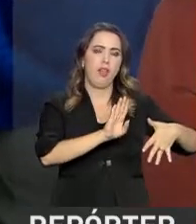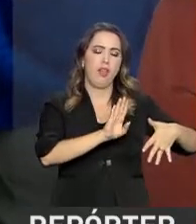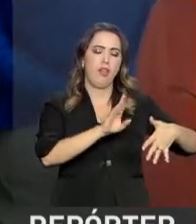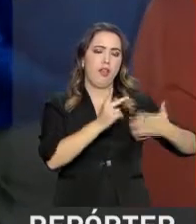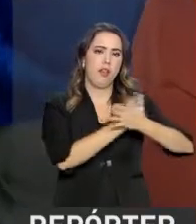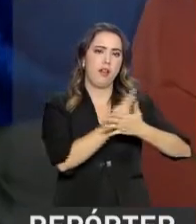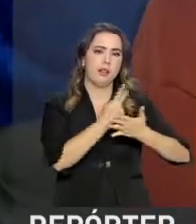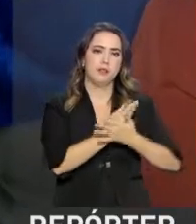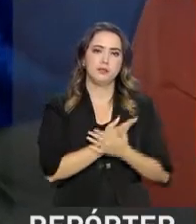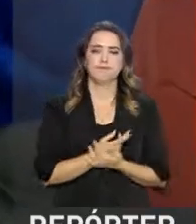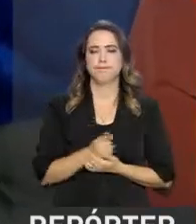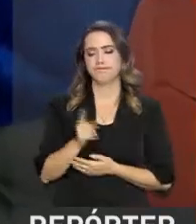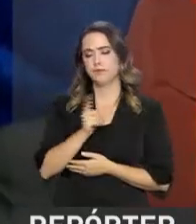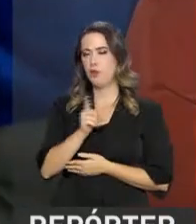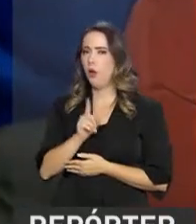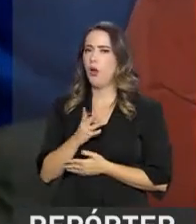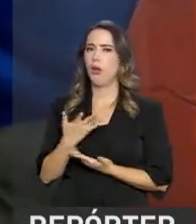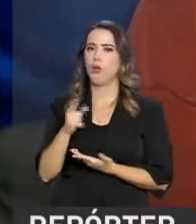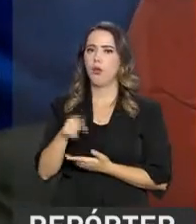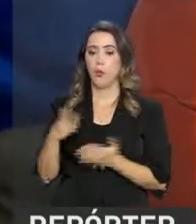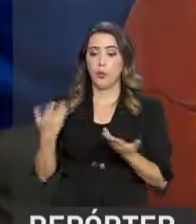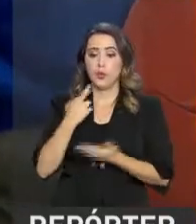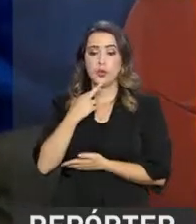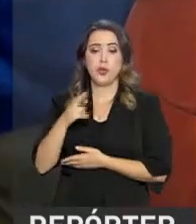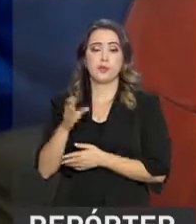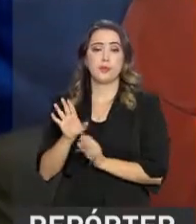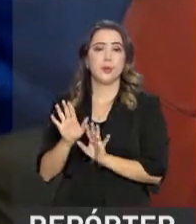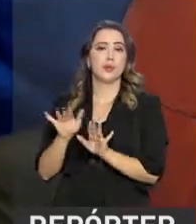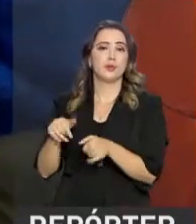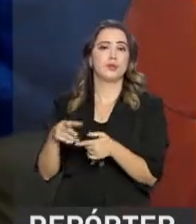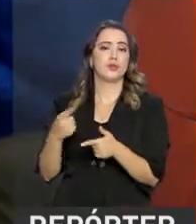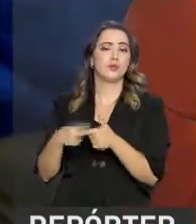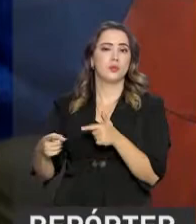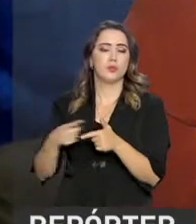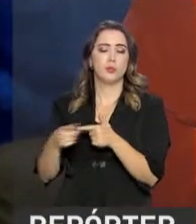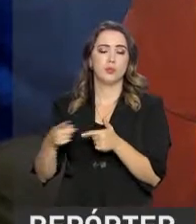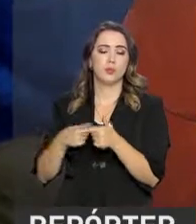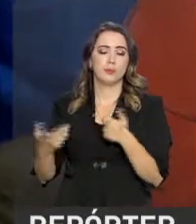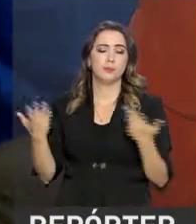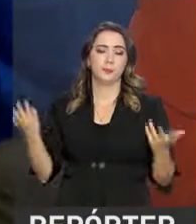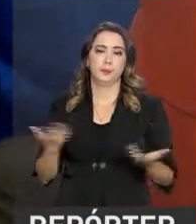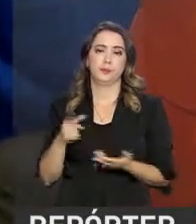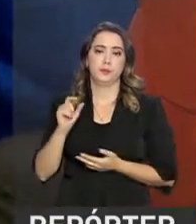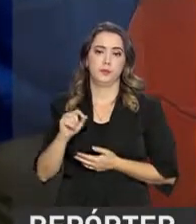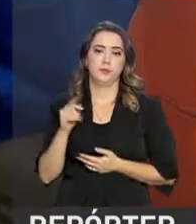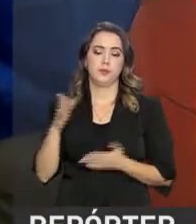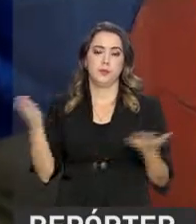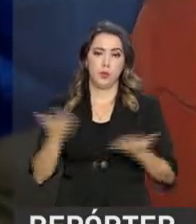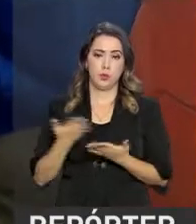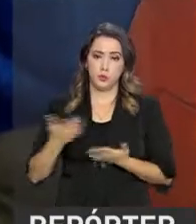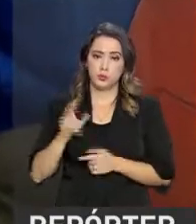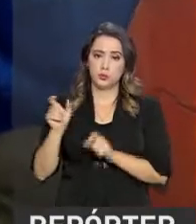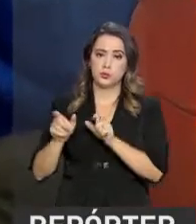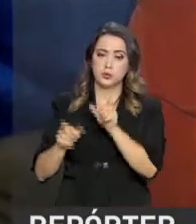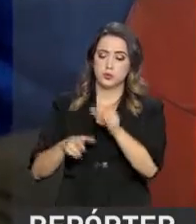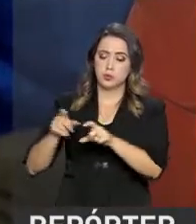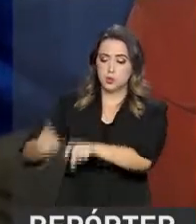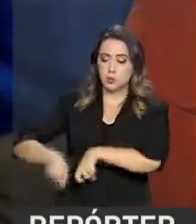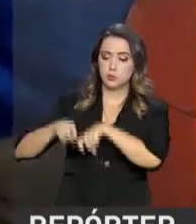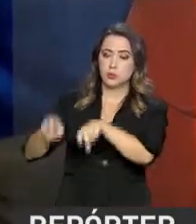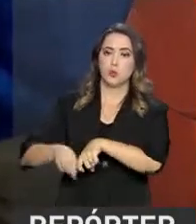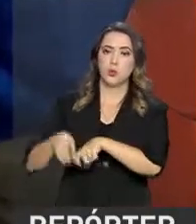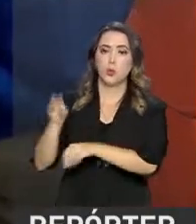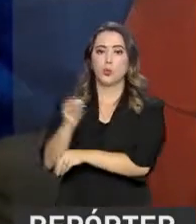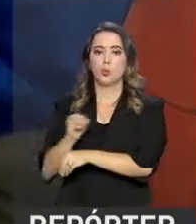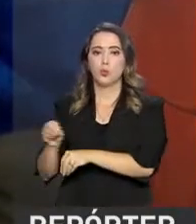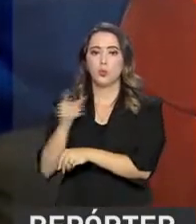ela faz parte da solução dos problemas que a gente tem de gestão de recursos hídricos na cidade. Hoje o produtor rural ele é responsável por